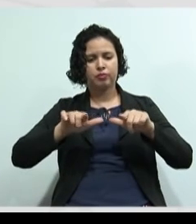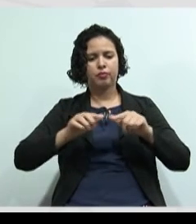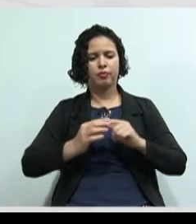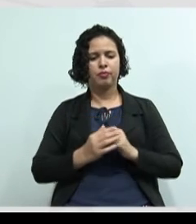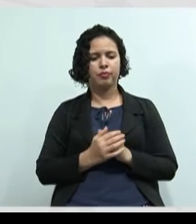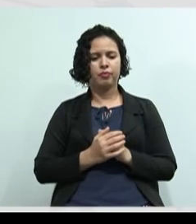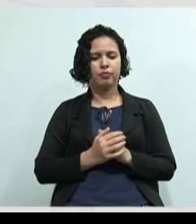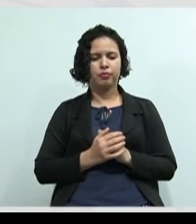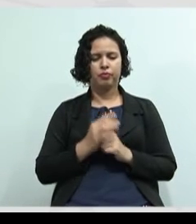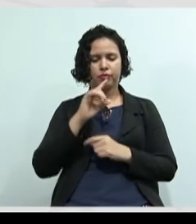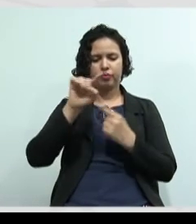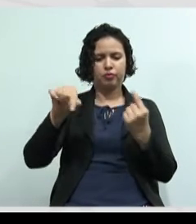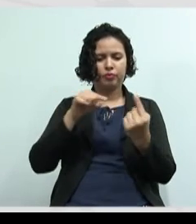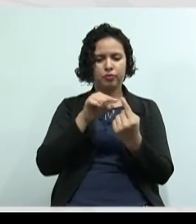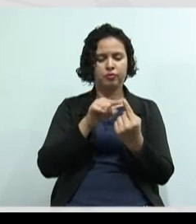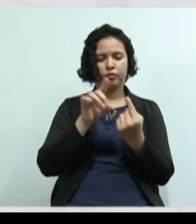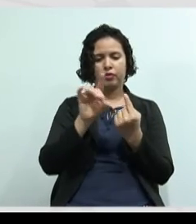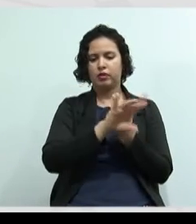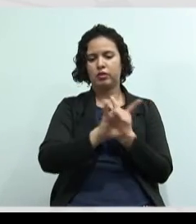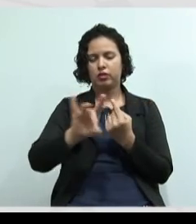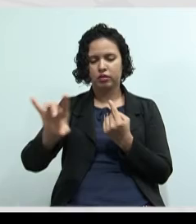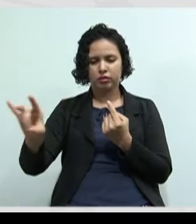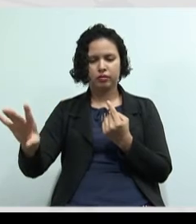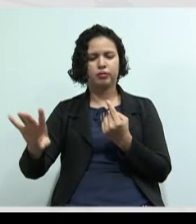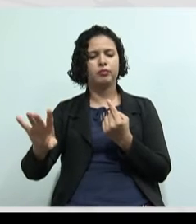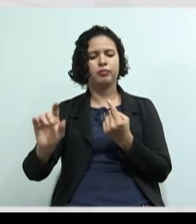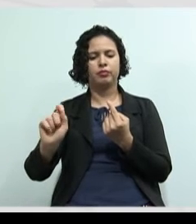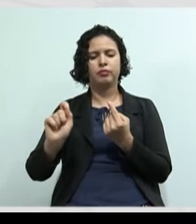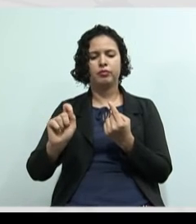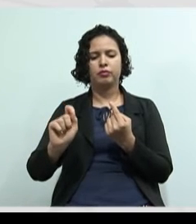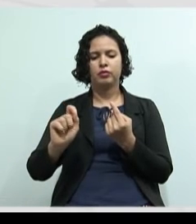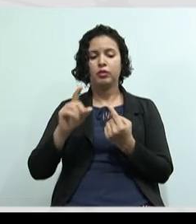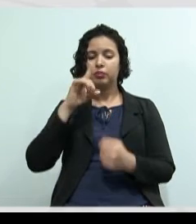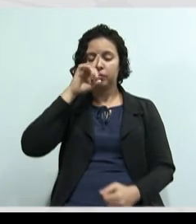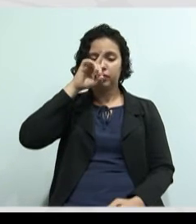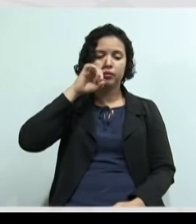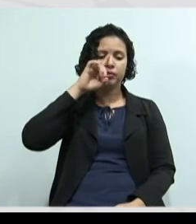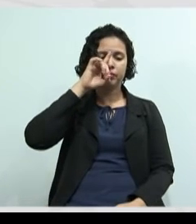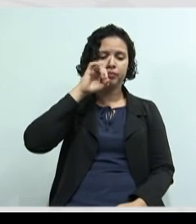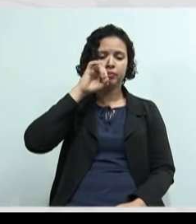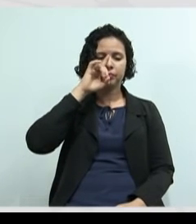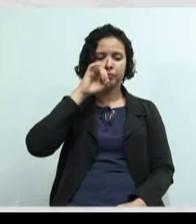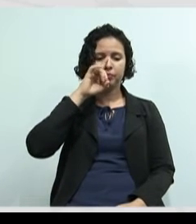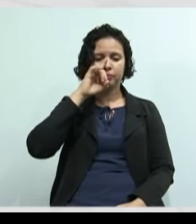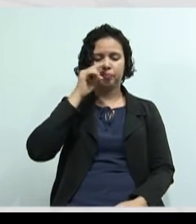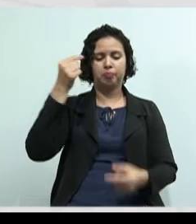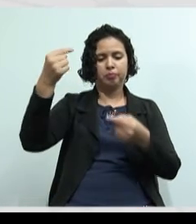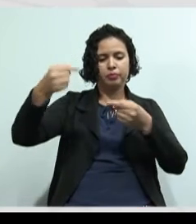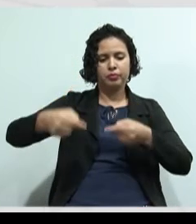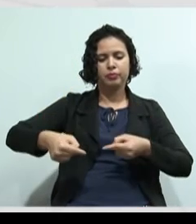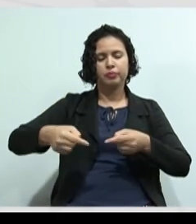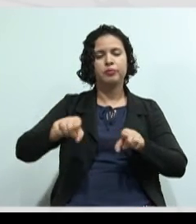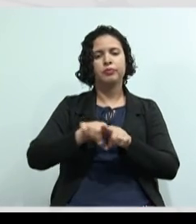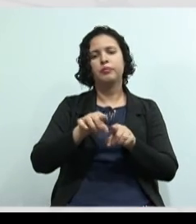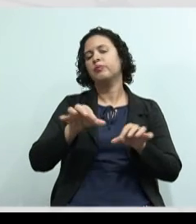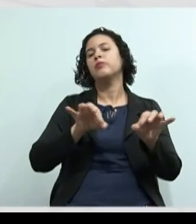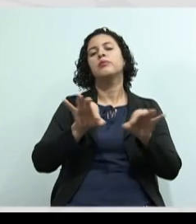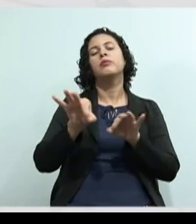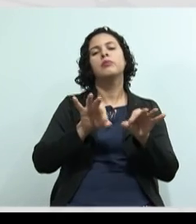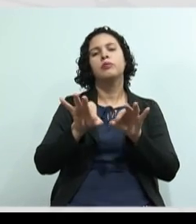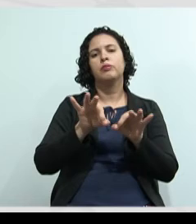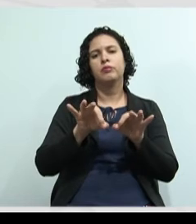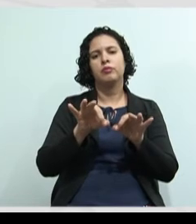ação, objetivos de cada ação a ser executada, riscos previstos na execução e seus respectivos planos